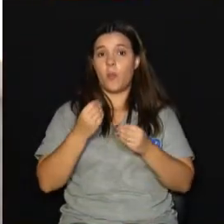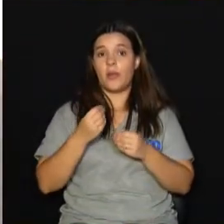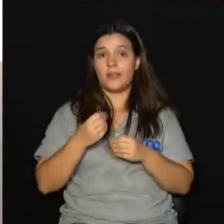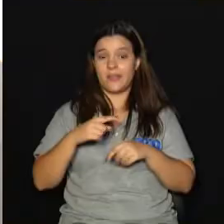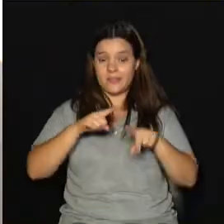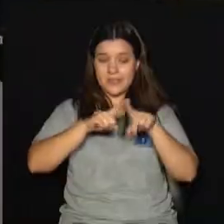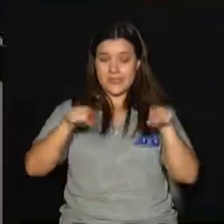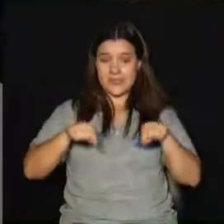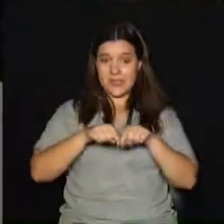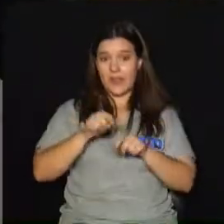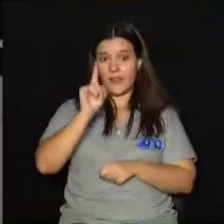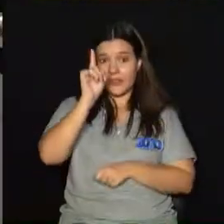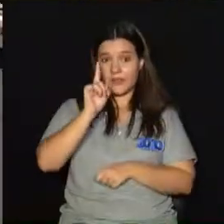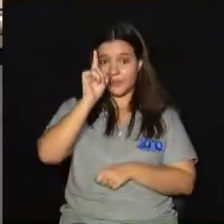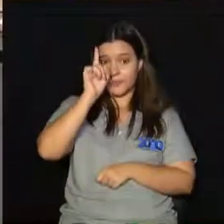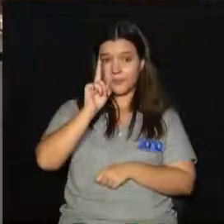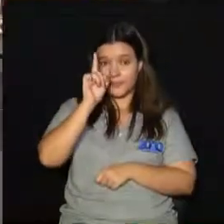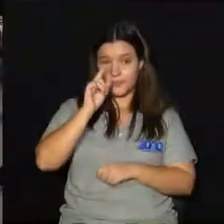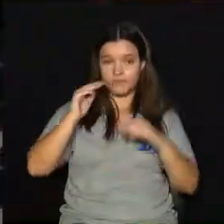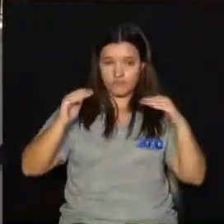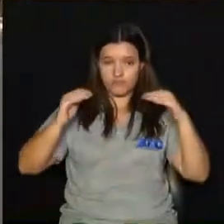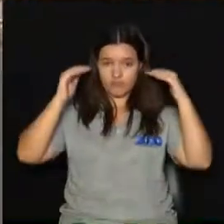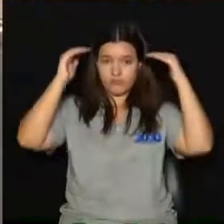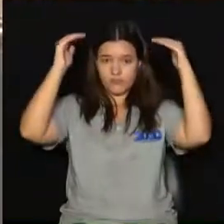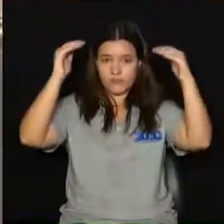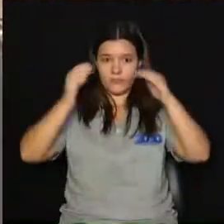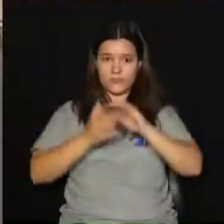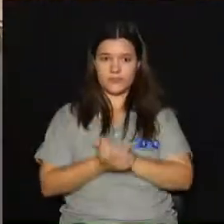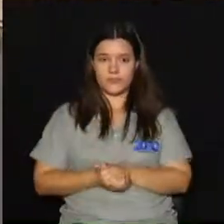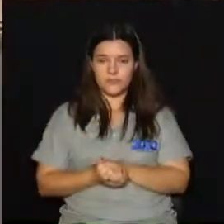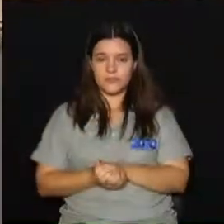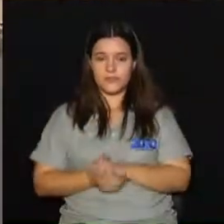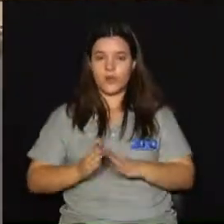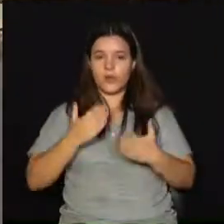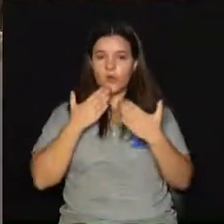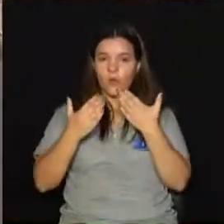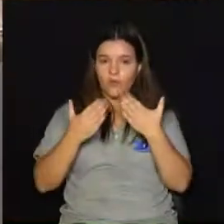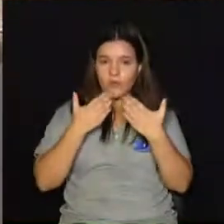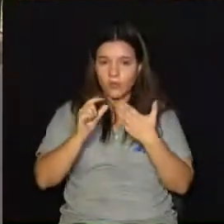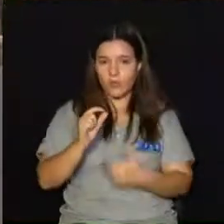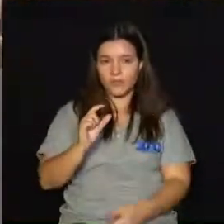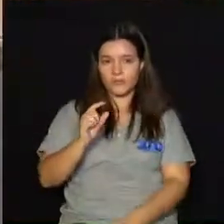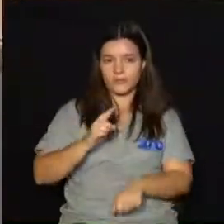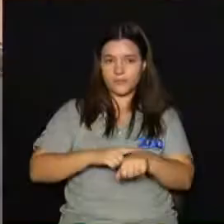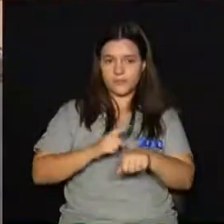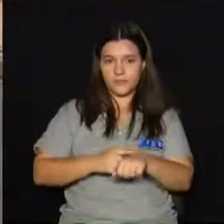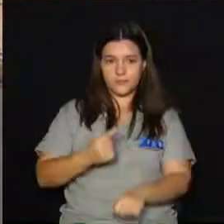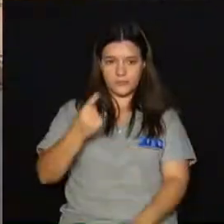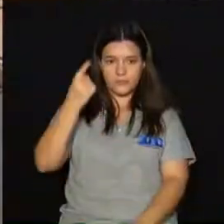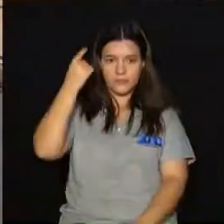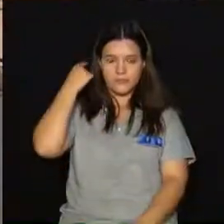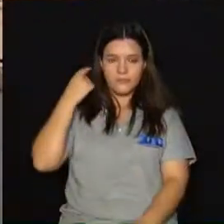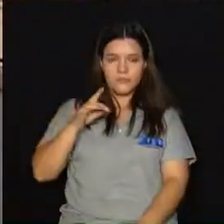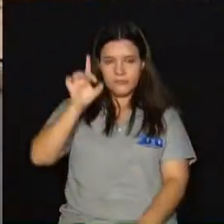andar superior da escola. Inclusive, conversava há pouco com